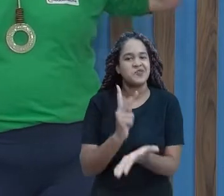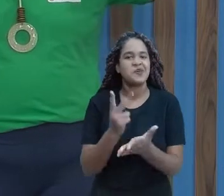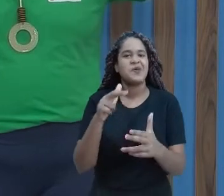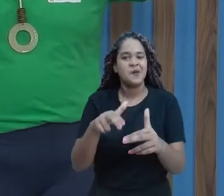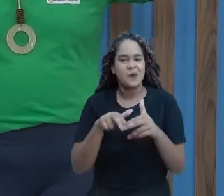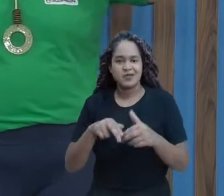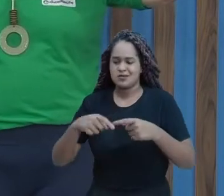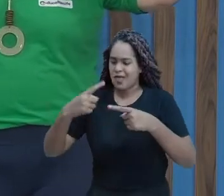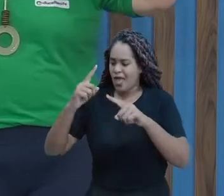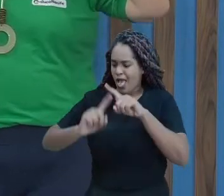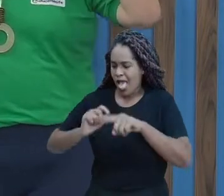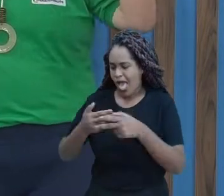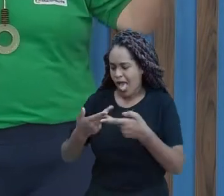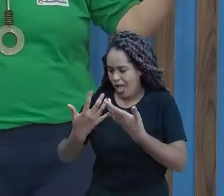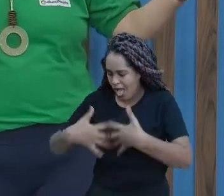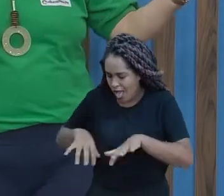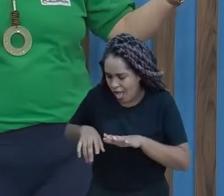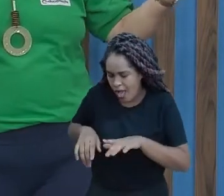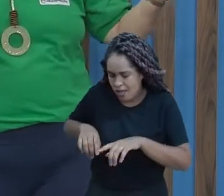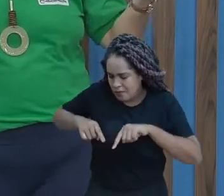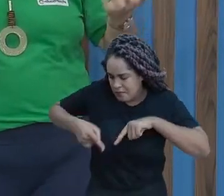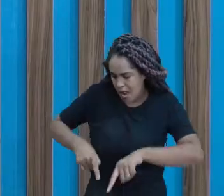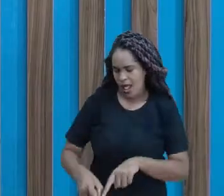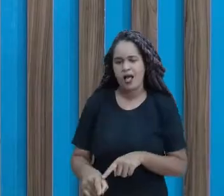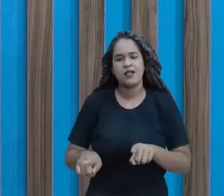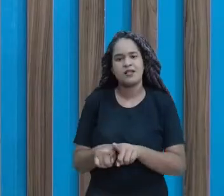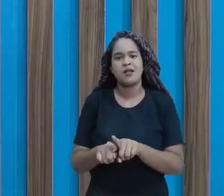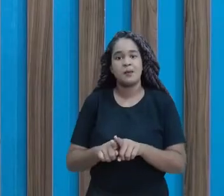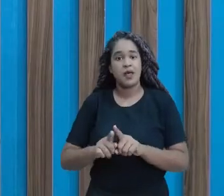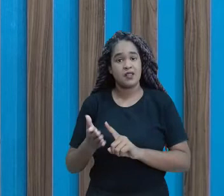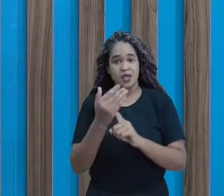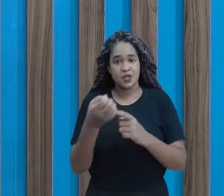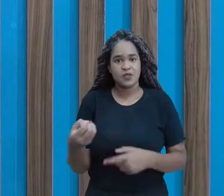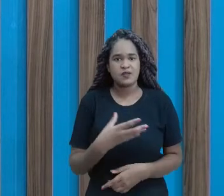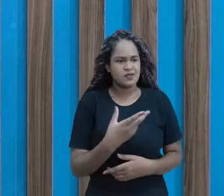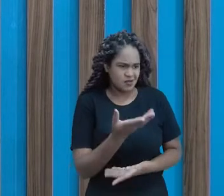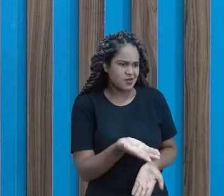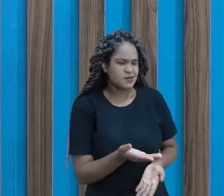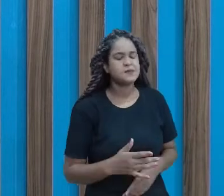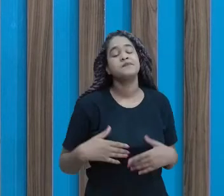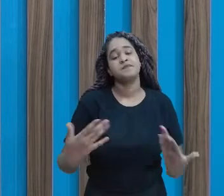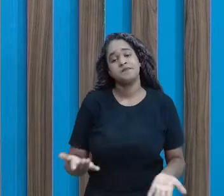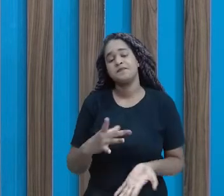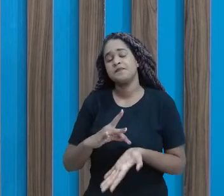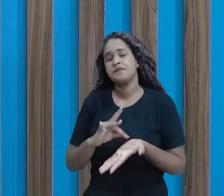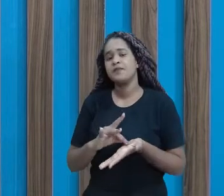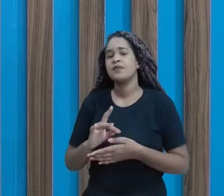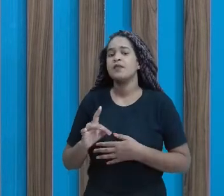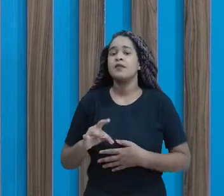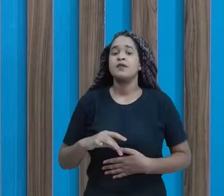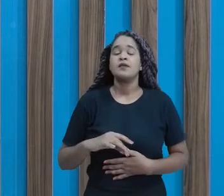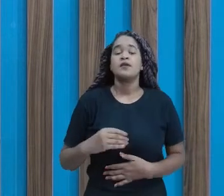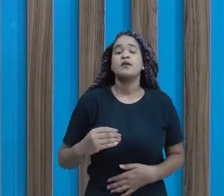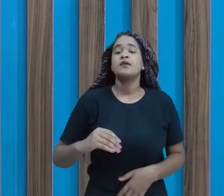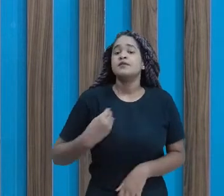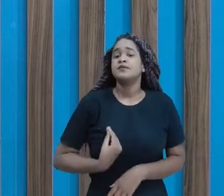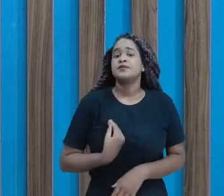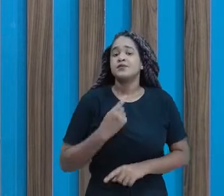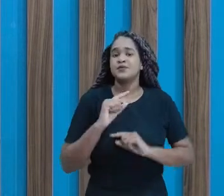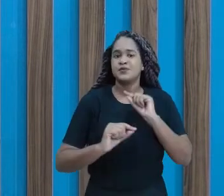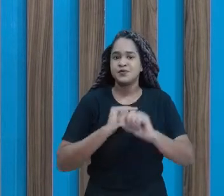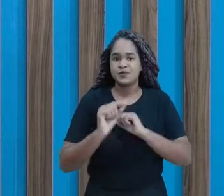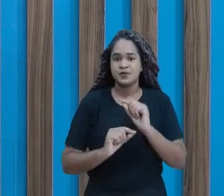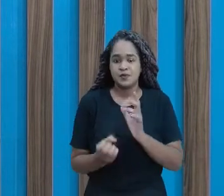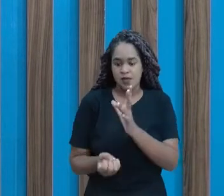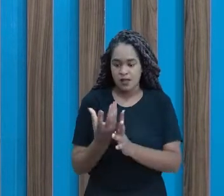mecanização, com as novas tecnologias, né, Henrique? Exatamente, né? Acho que assim como existe a invenção de algumas máquinas que substituem a